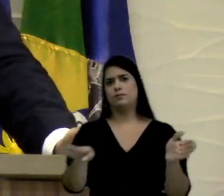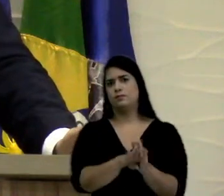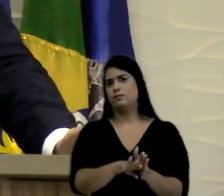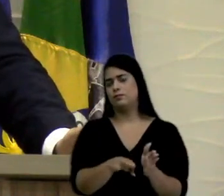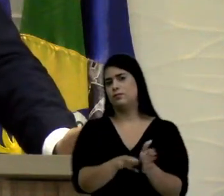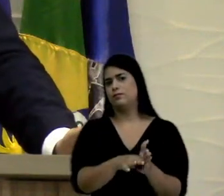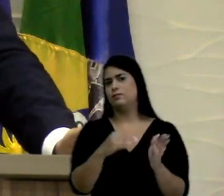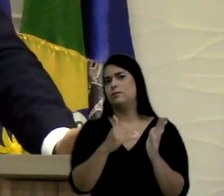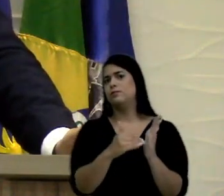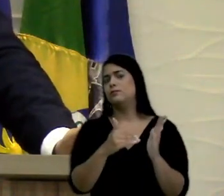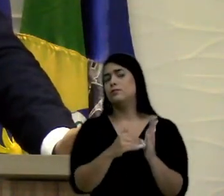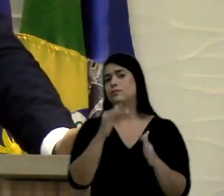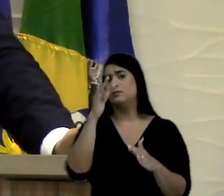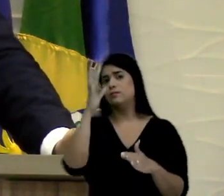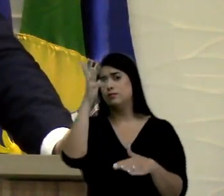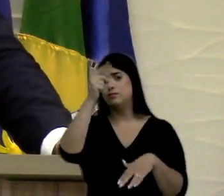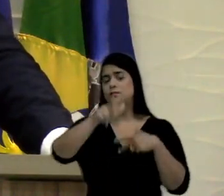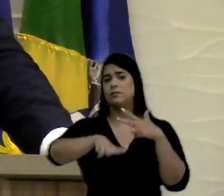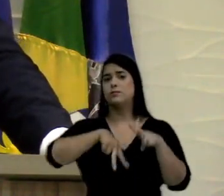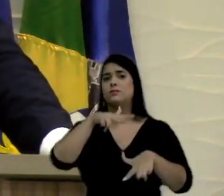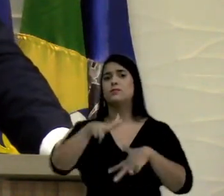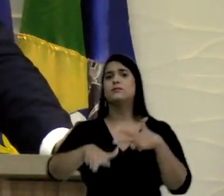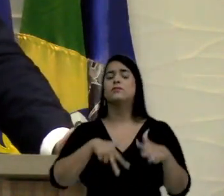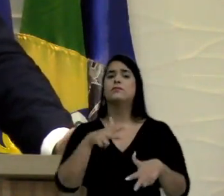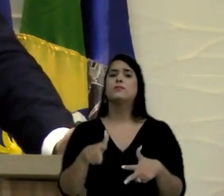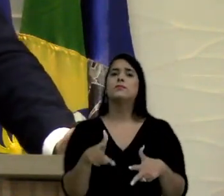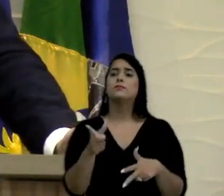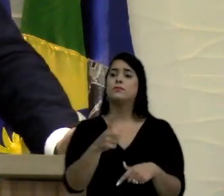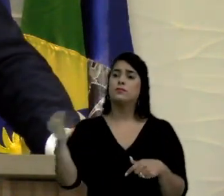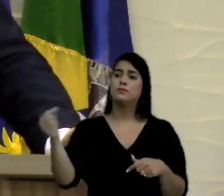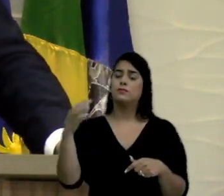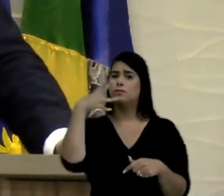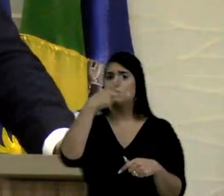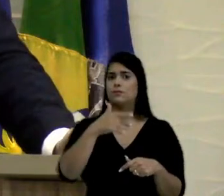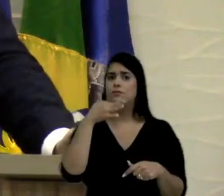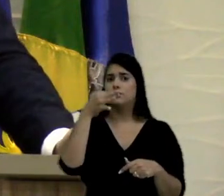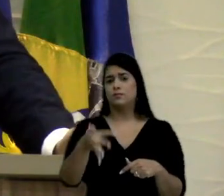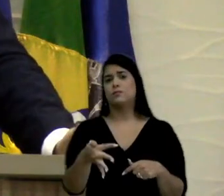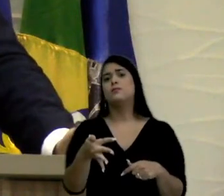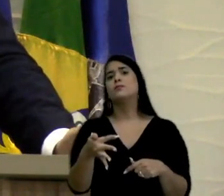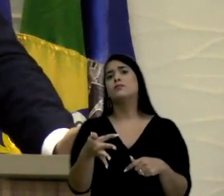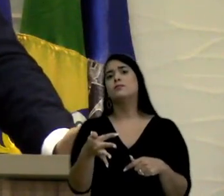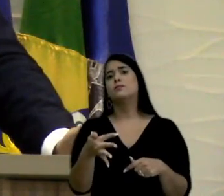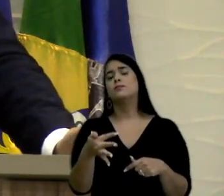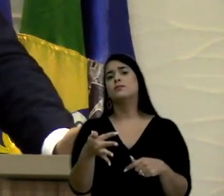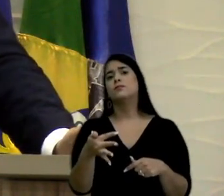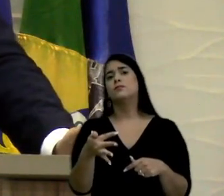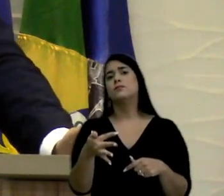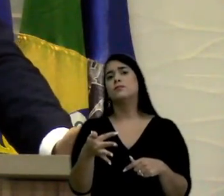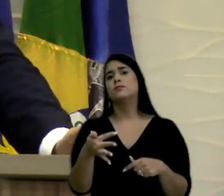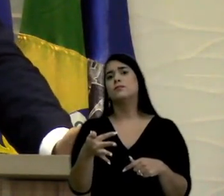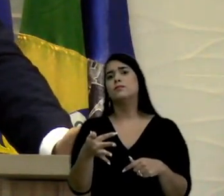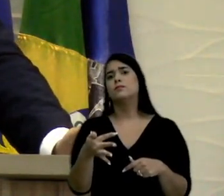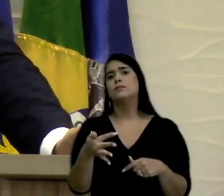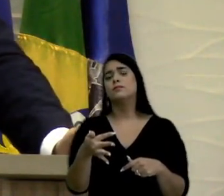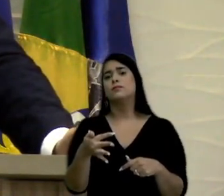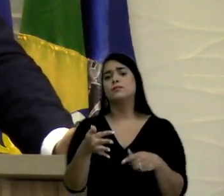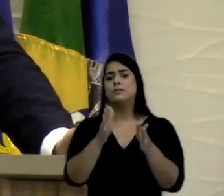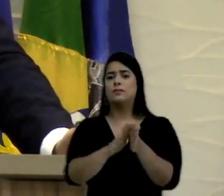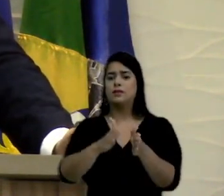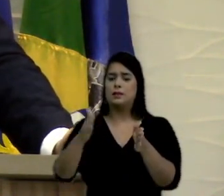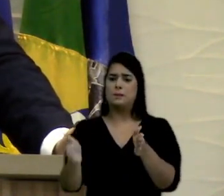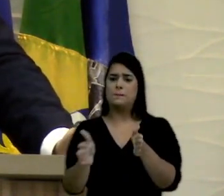112 MM de água por segundo que sai de Belo Jardim que pega para a rede de São Bento do Una na divisa ali do